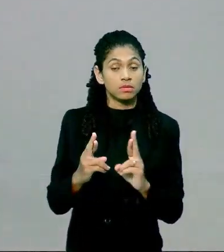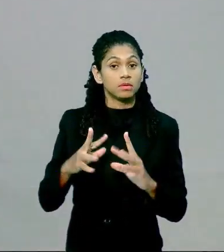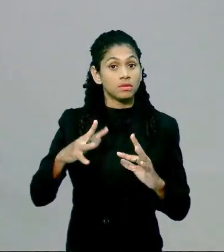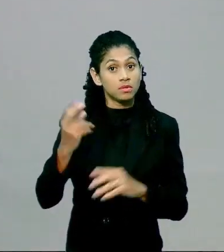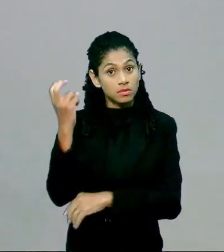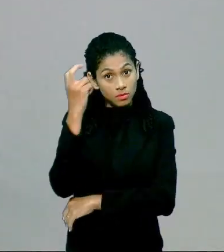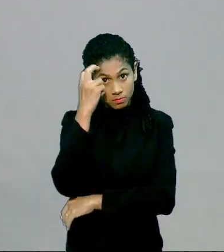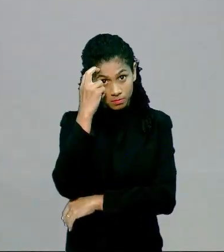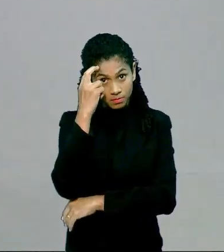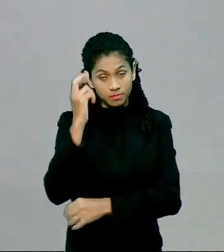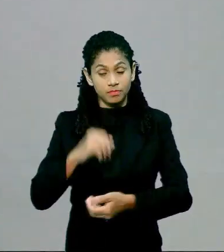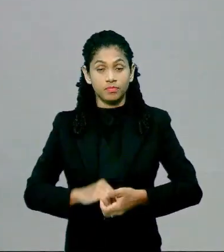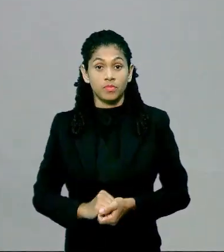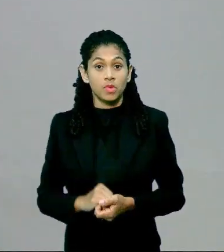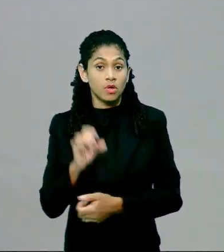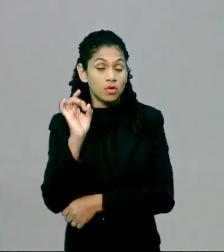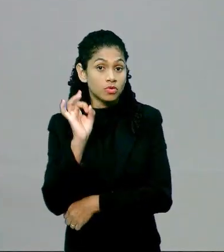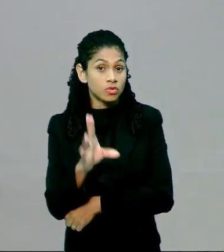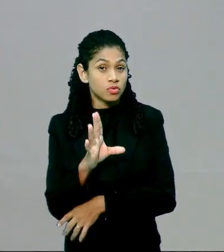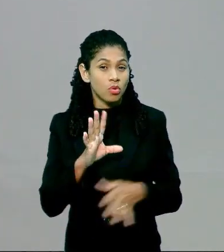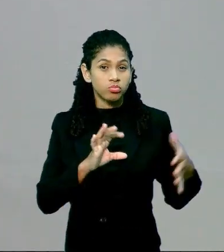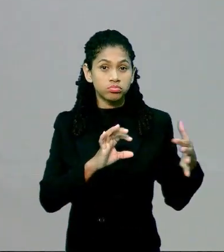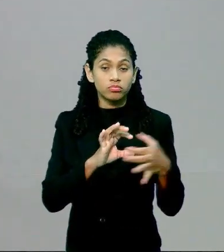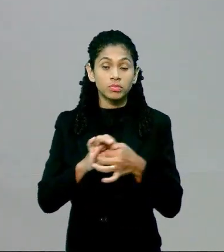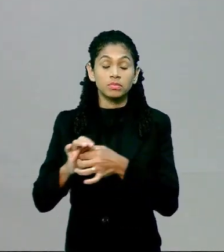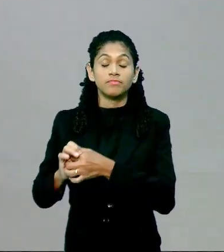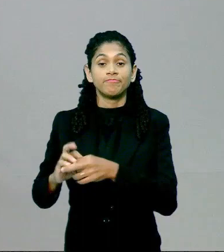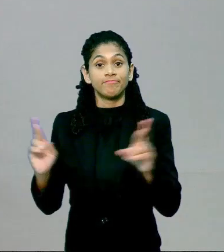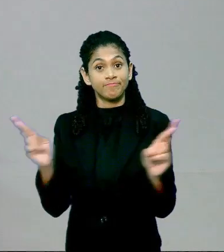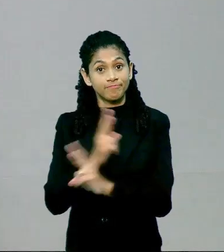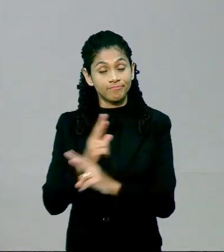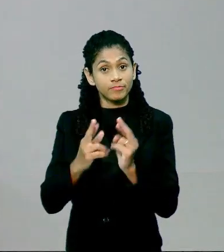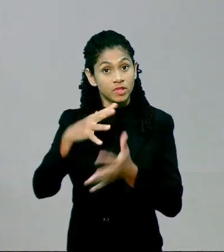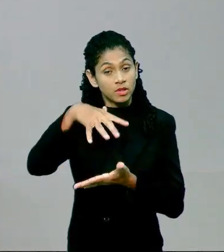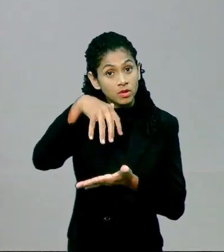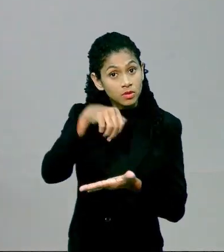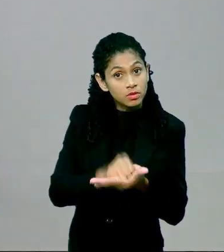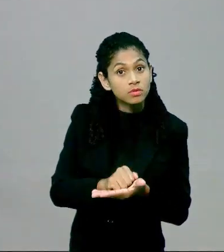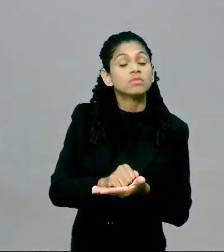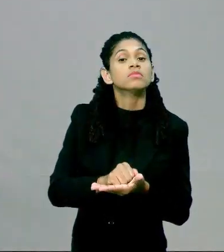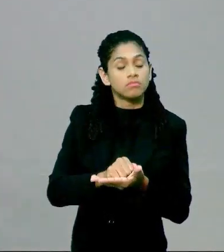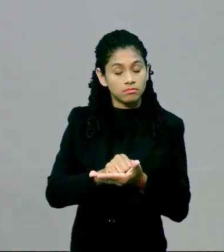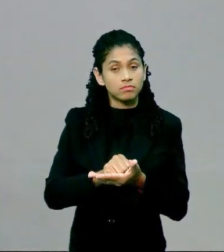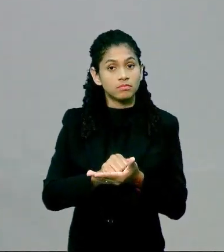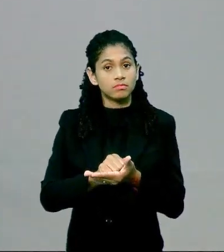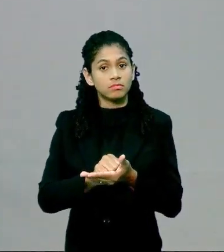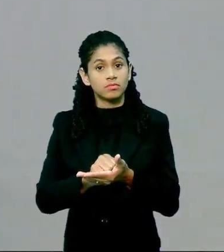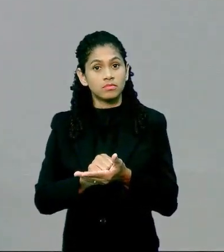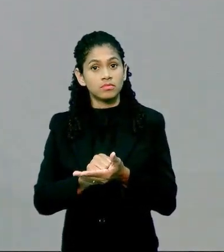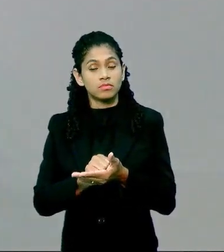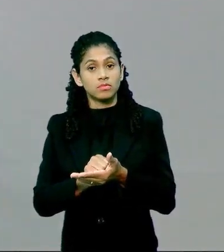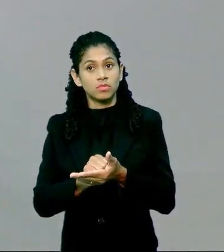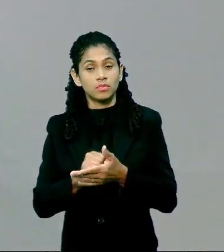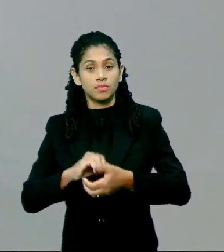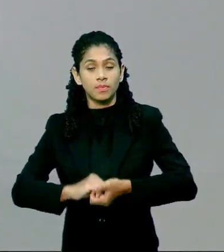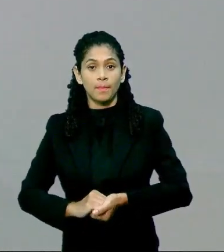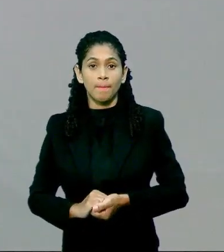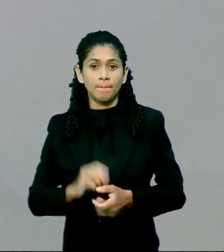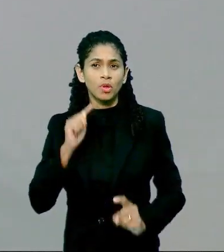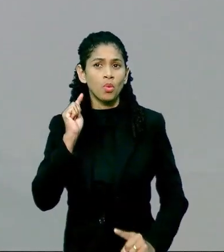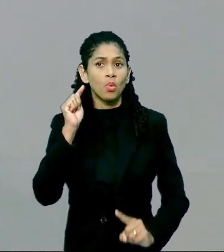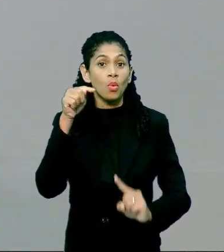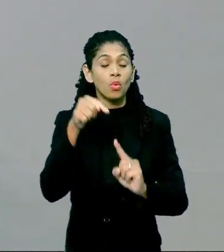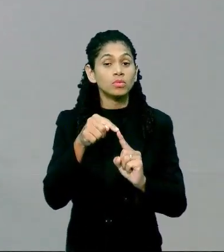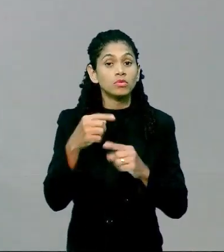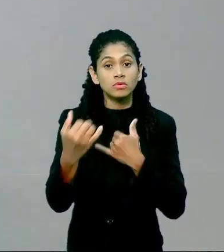quê? Uma contextualização acerca dos símbolos que os jogos e brincadeiras representam. Como assim? Vamos imaginar,